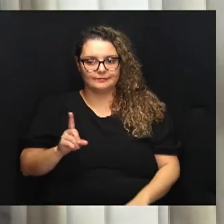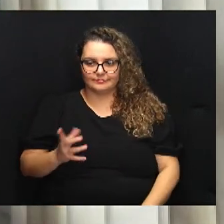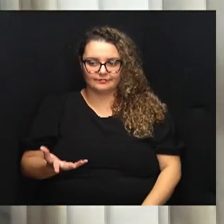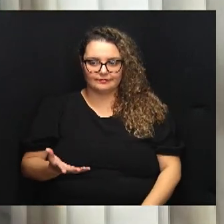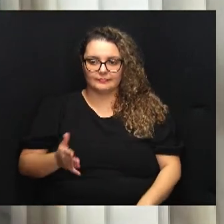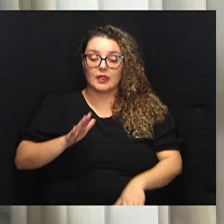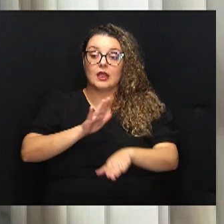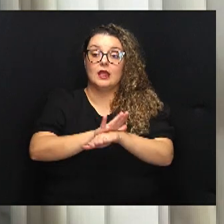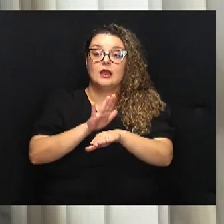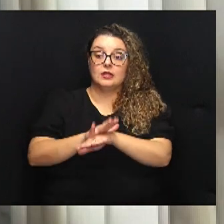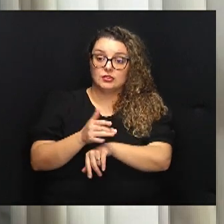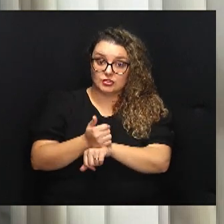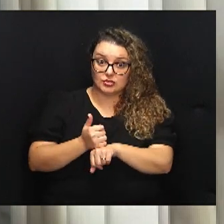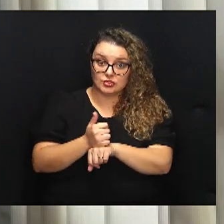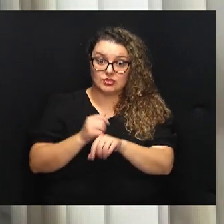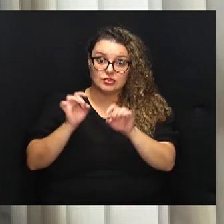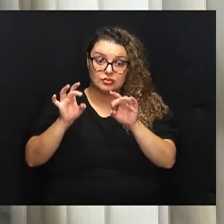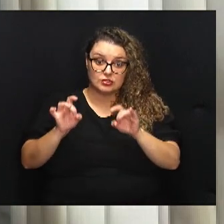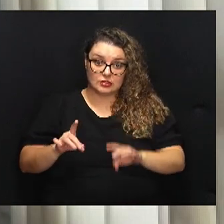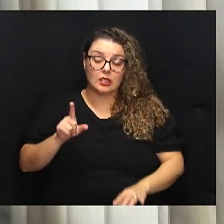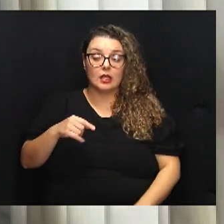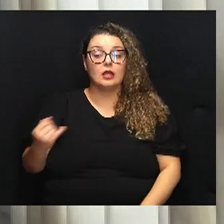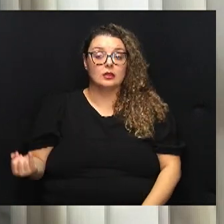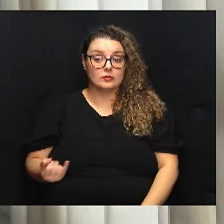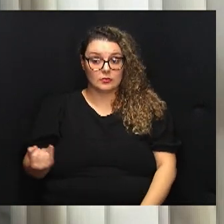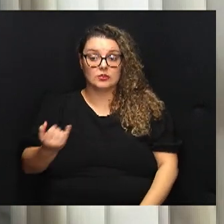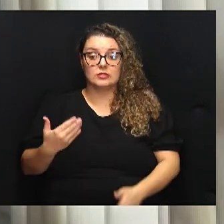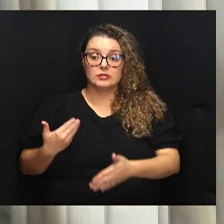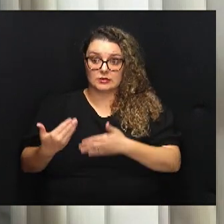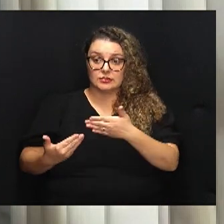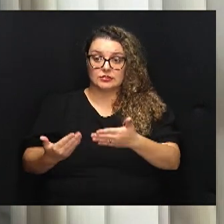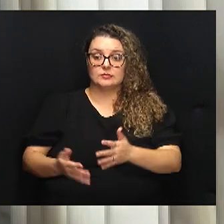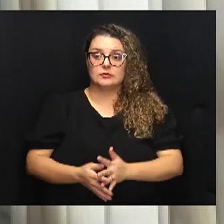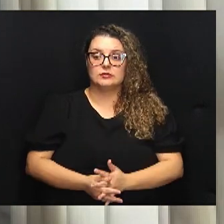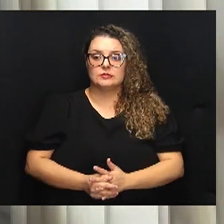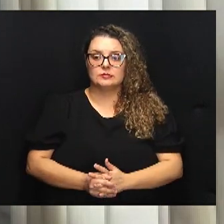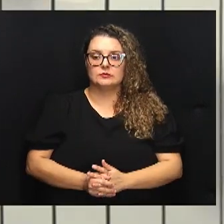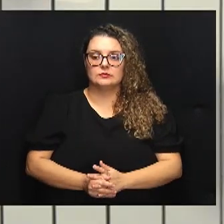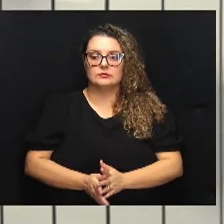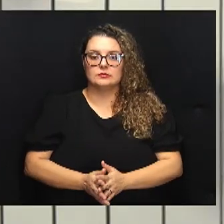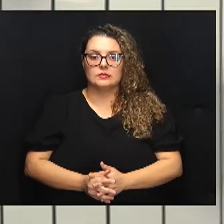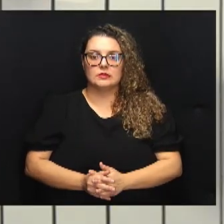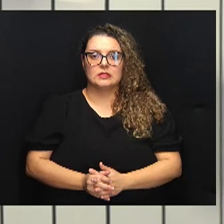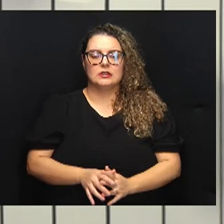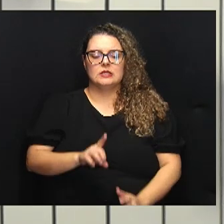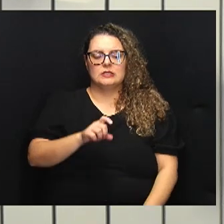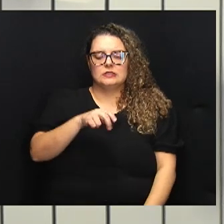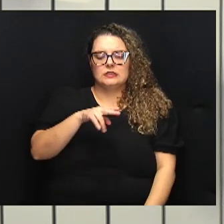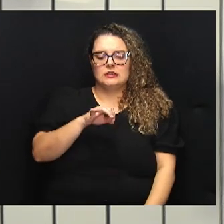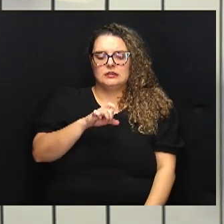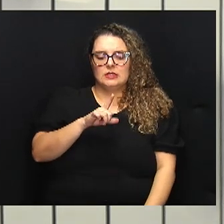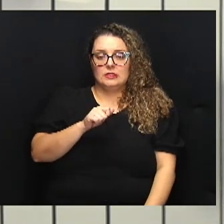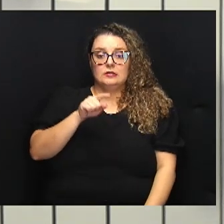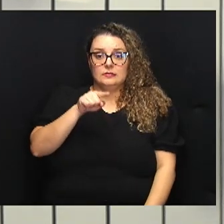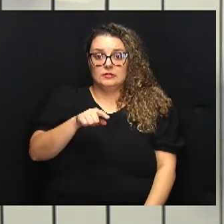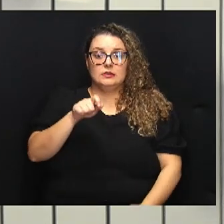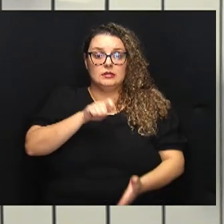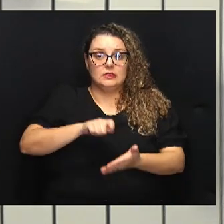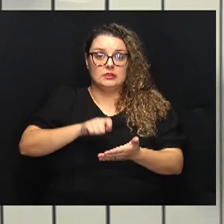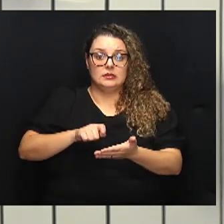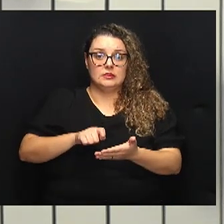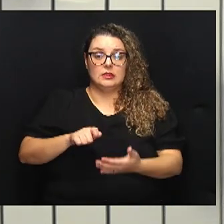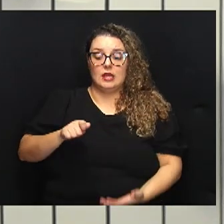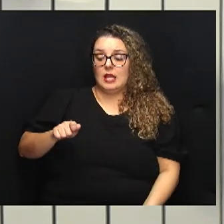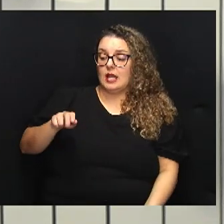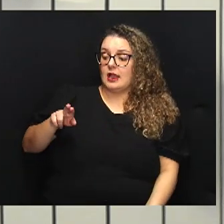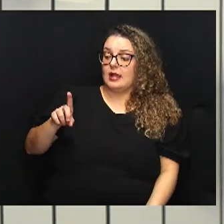de profissionais especializados é fundamental nesse processo. Daniela, você é autora do livro A Audácia